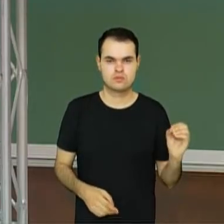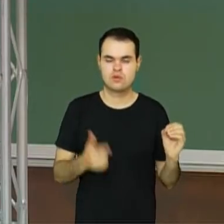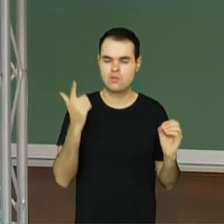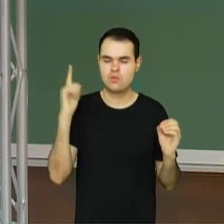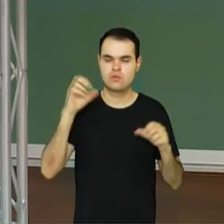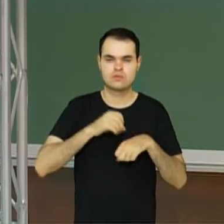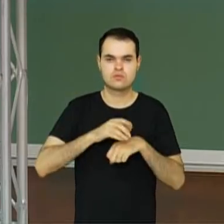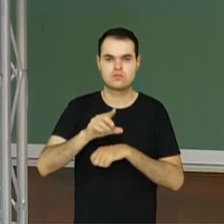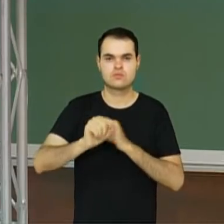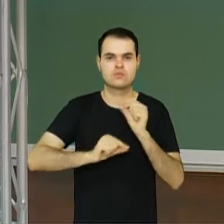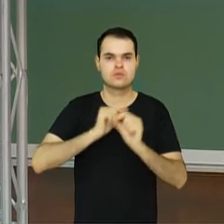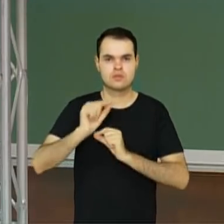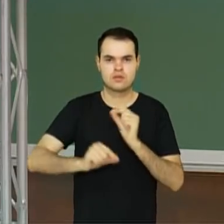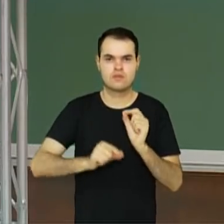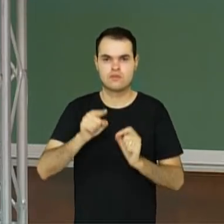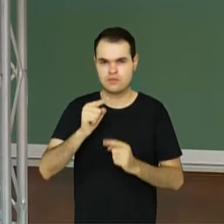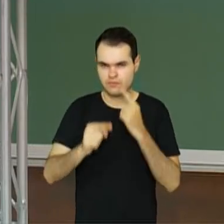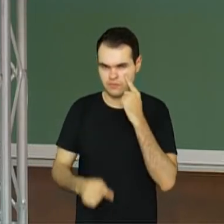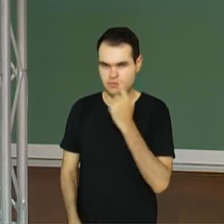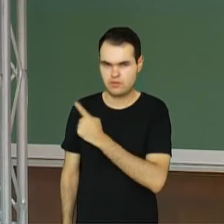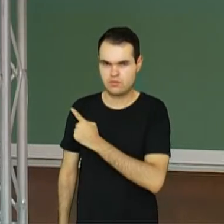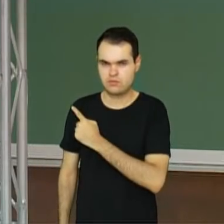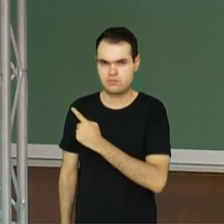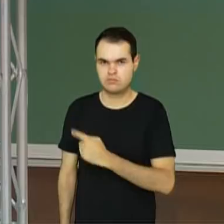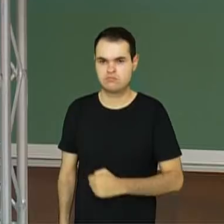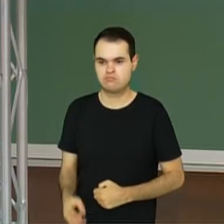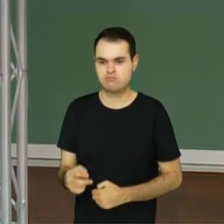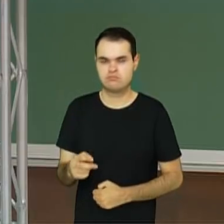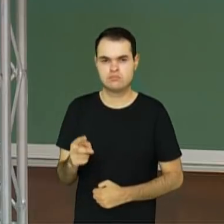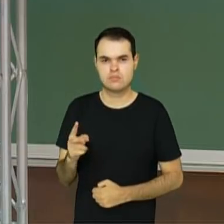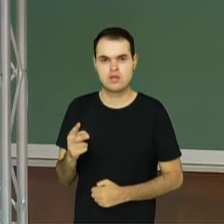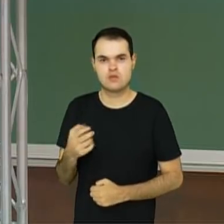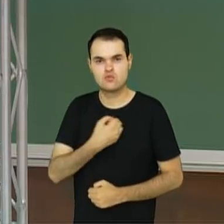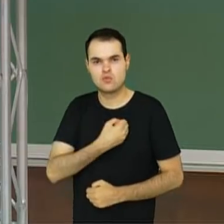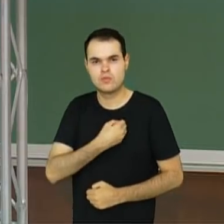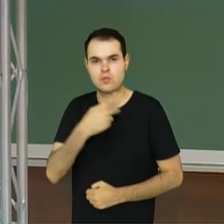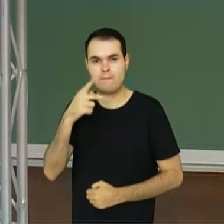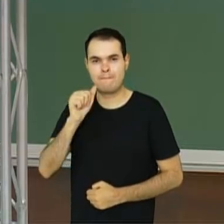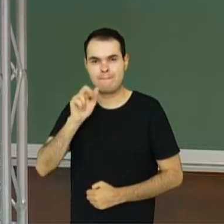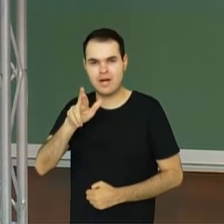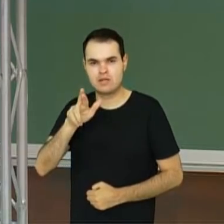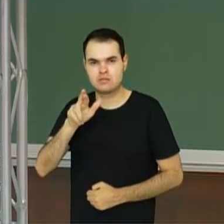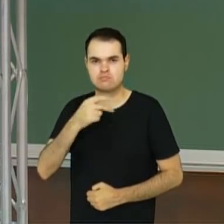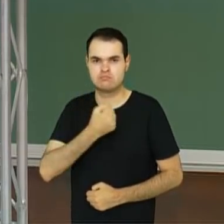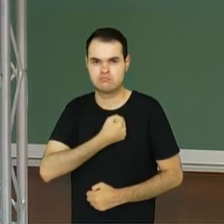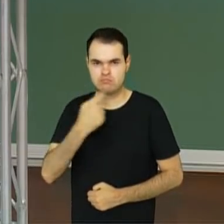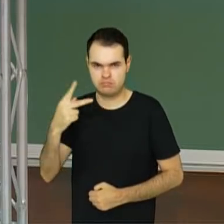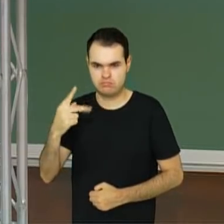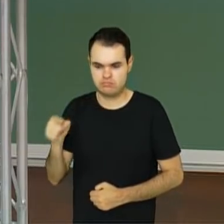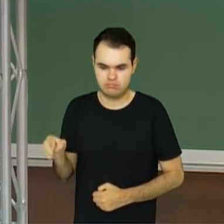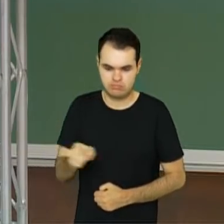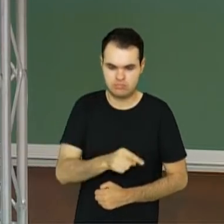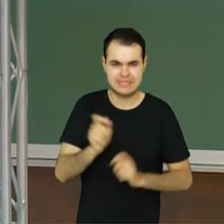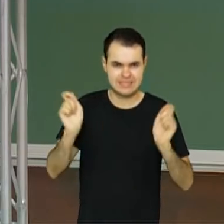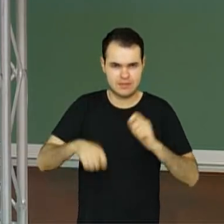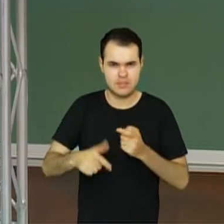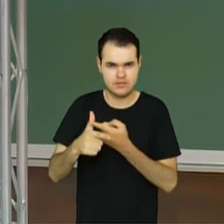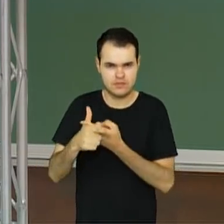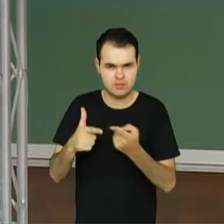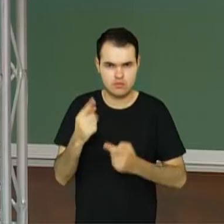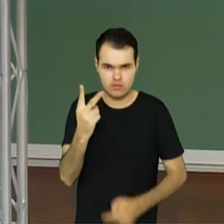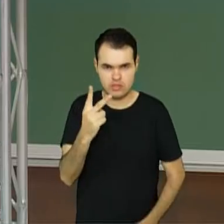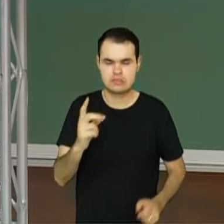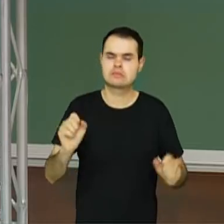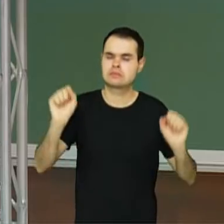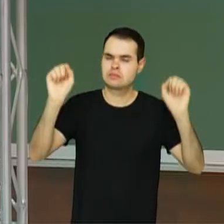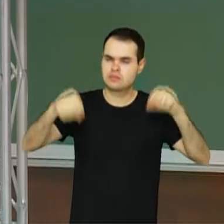sugestão para você, que é o quê? Você está vendo que aqui os números são pares? Sim. Então eu posso dividir essa equação toda por 2? Sim. Eu